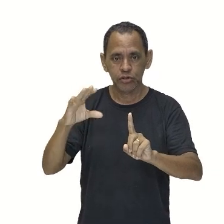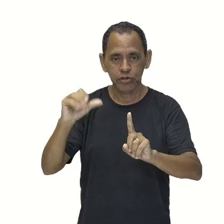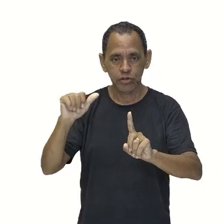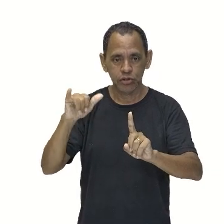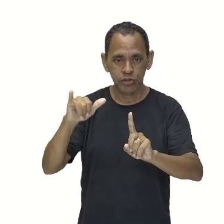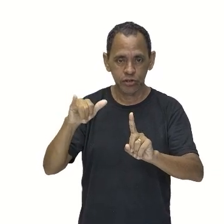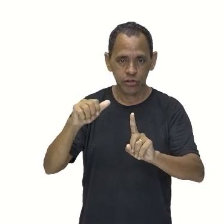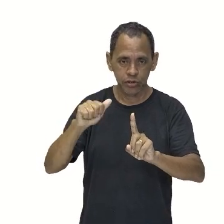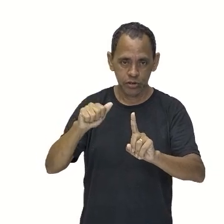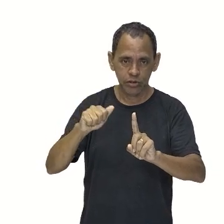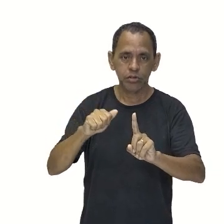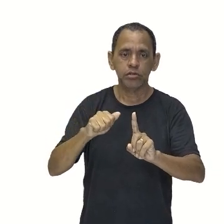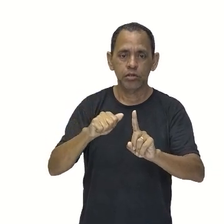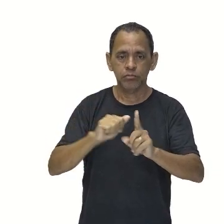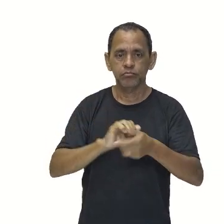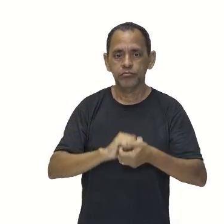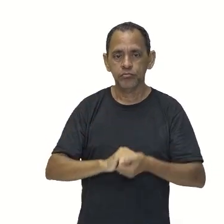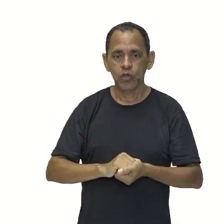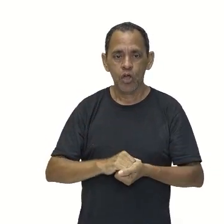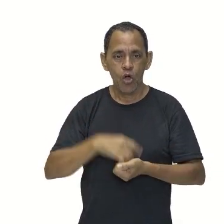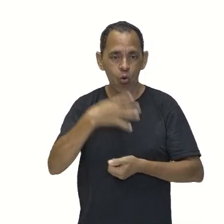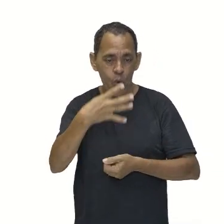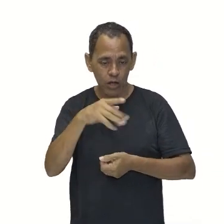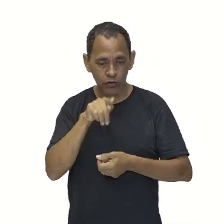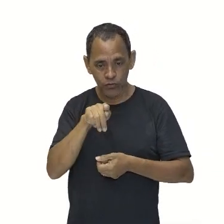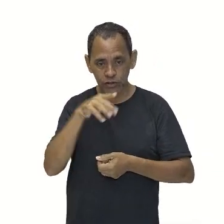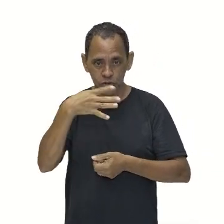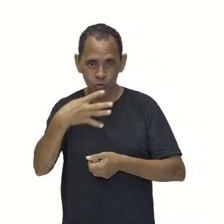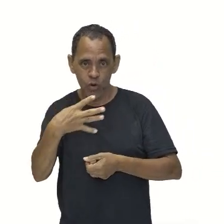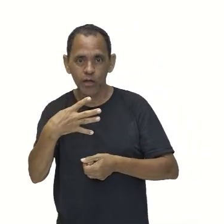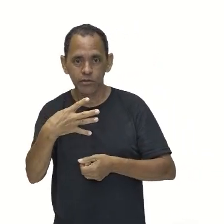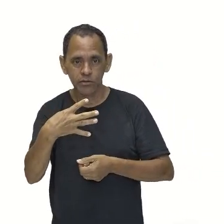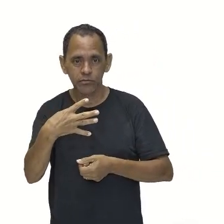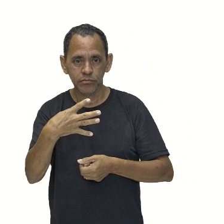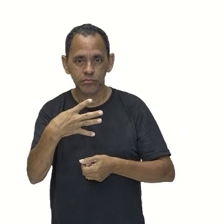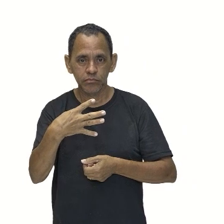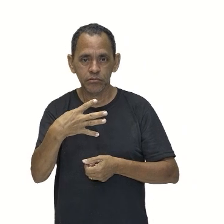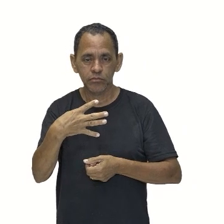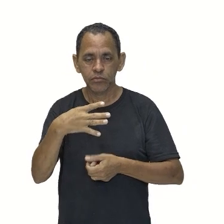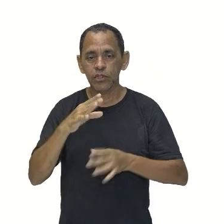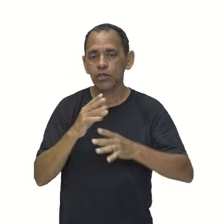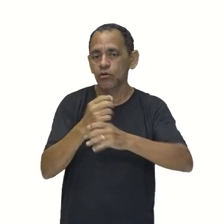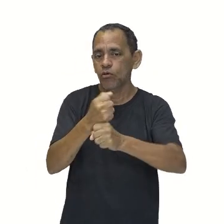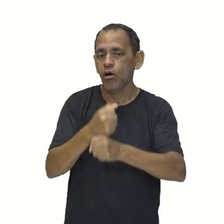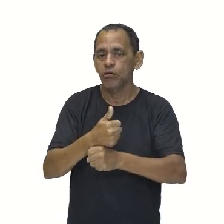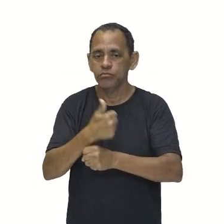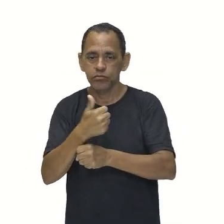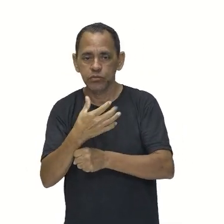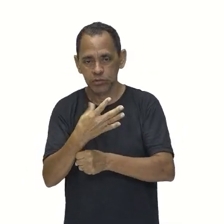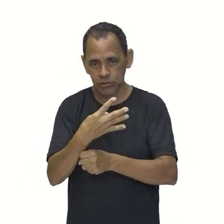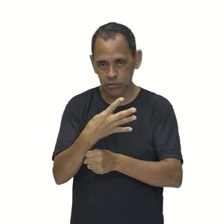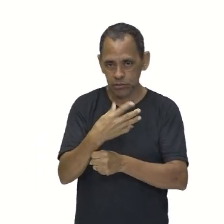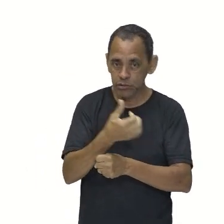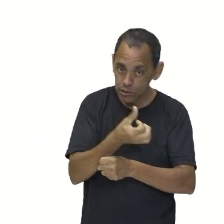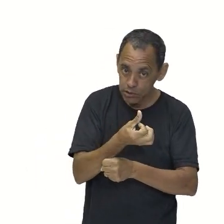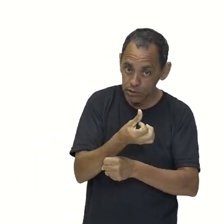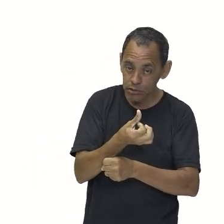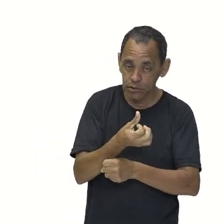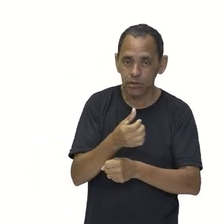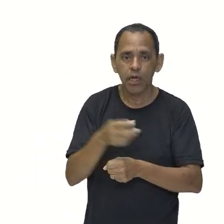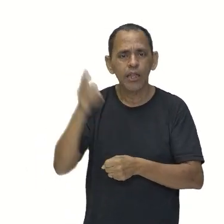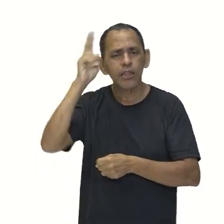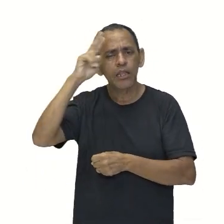2, 4 vezes 4, 4 duas vezes, isso dá 16. Lembrando, pessoal, que aqui